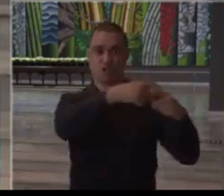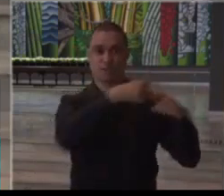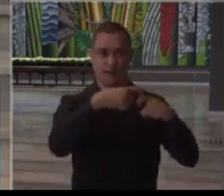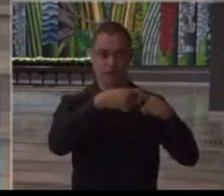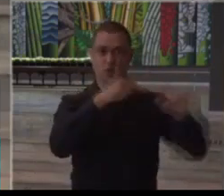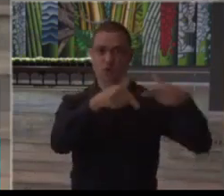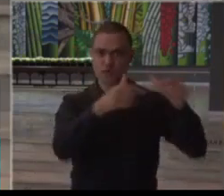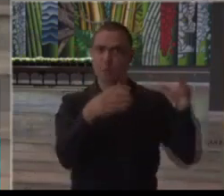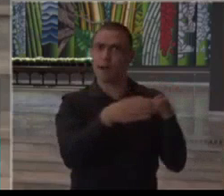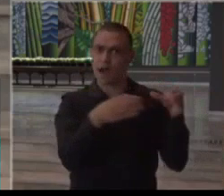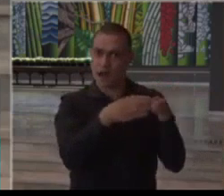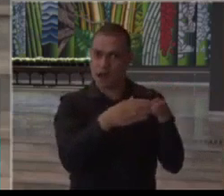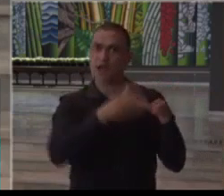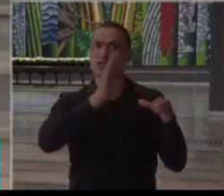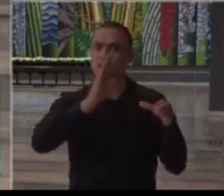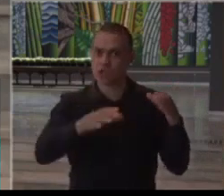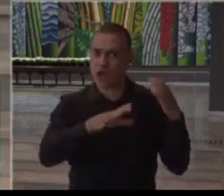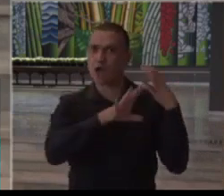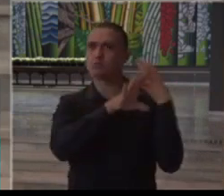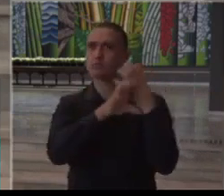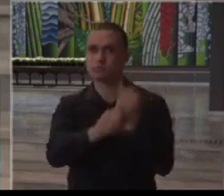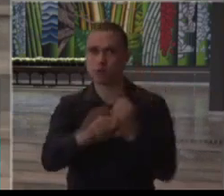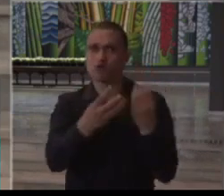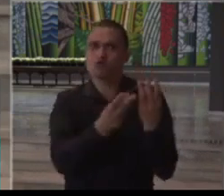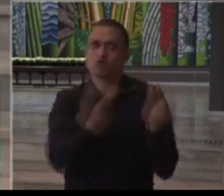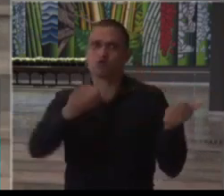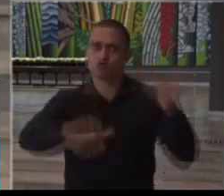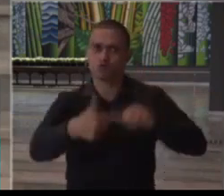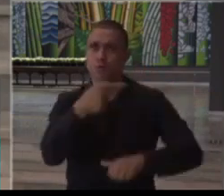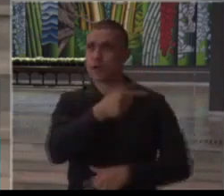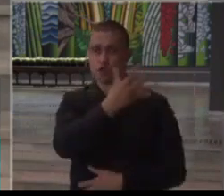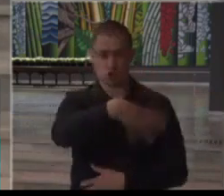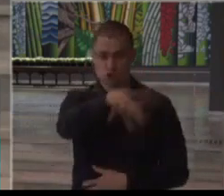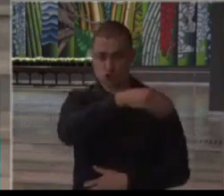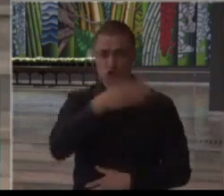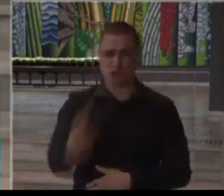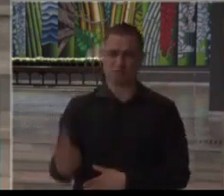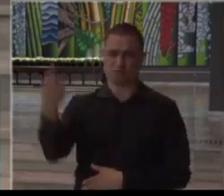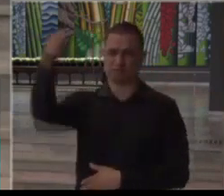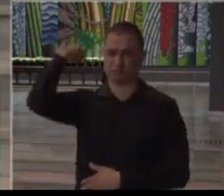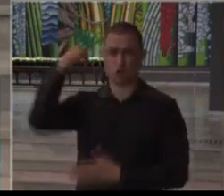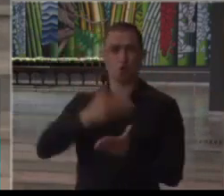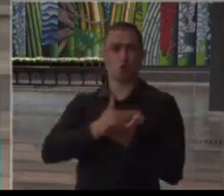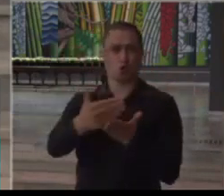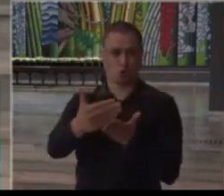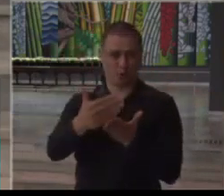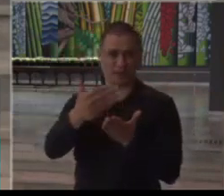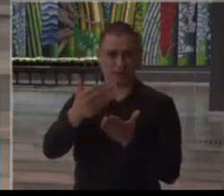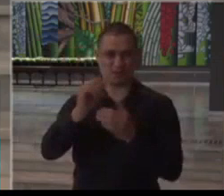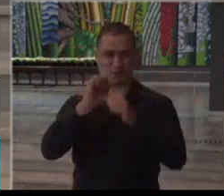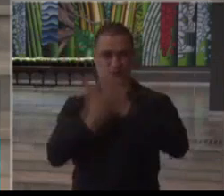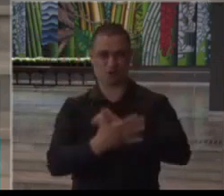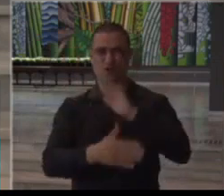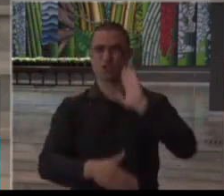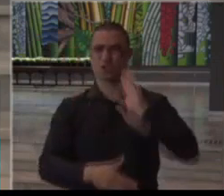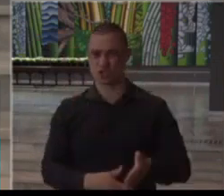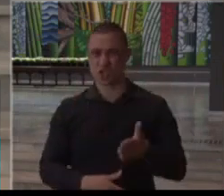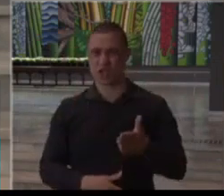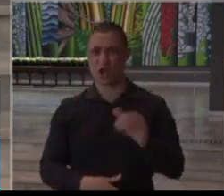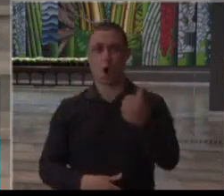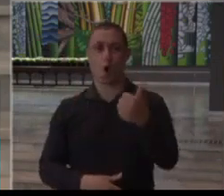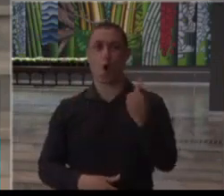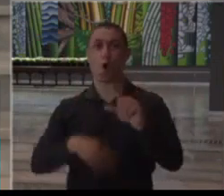cientistas que atuam neste comitê, todos muito qualificados, todos praticamente desde o início deste comitê, que já